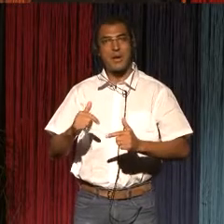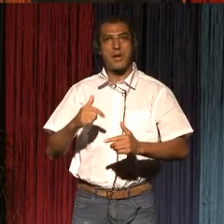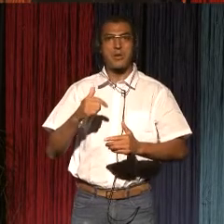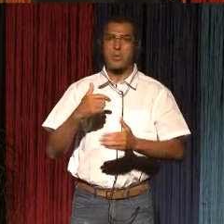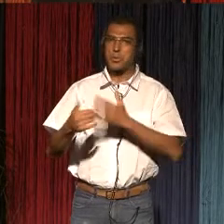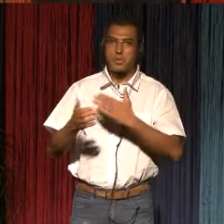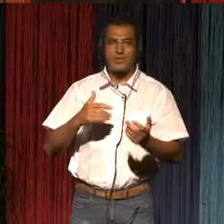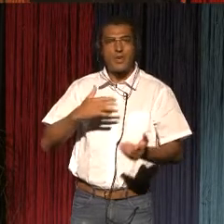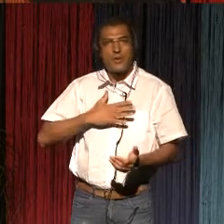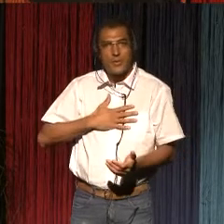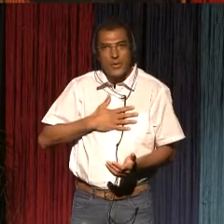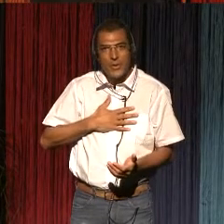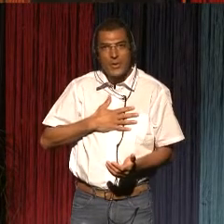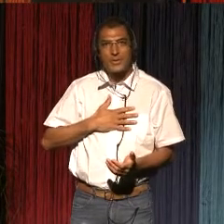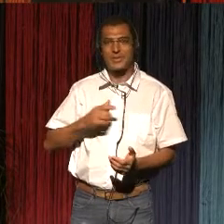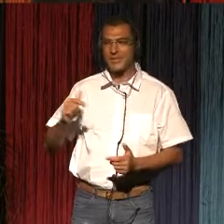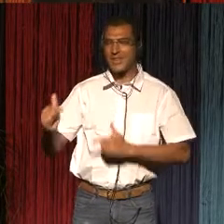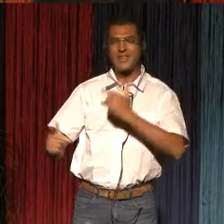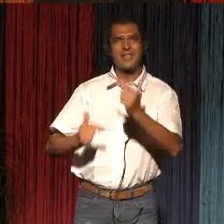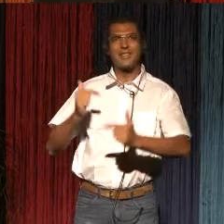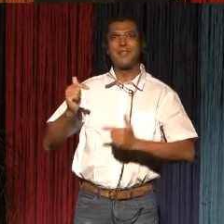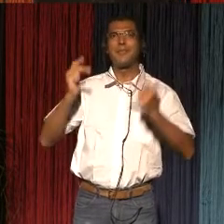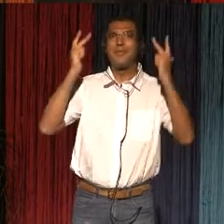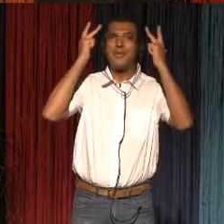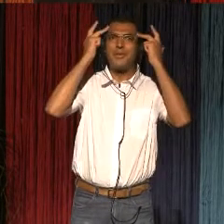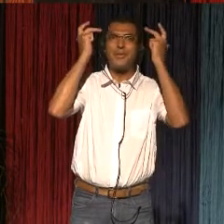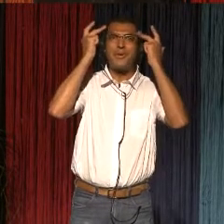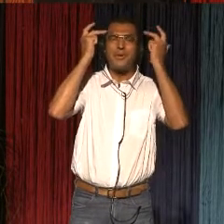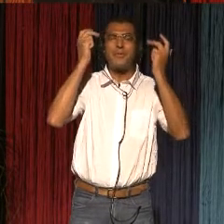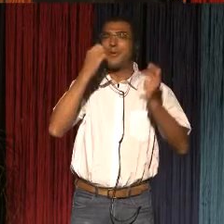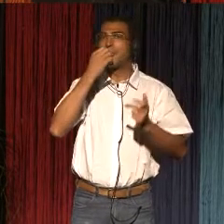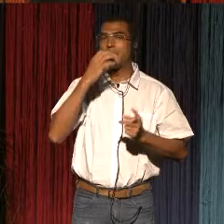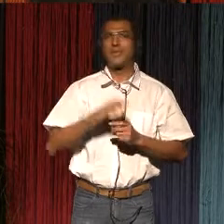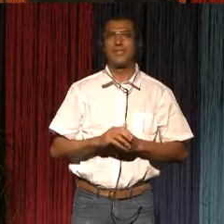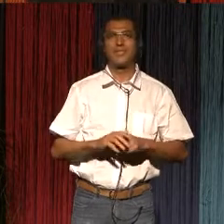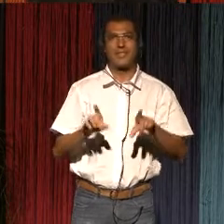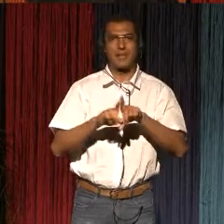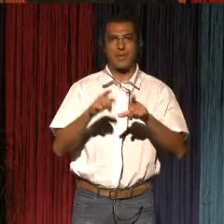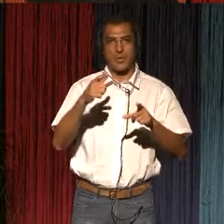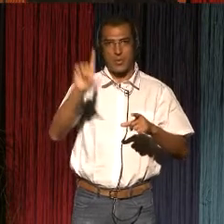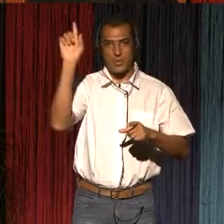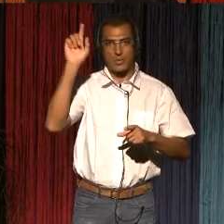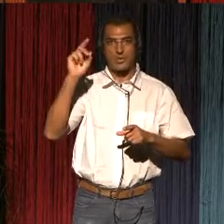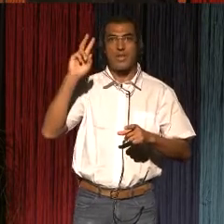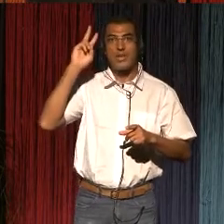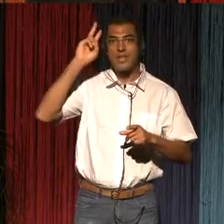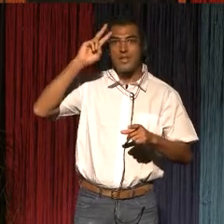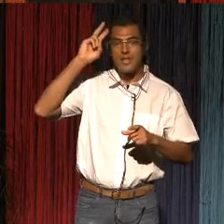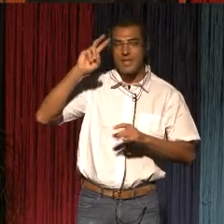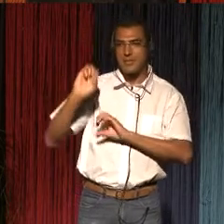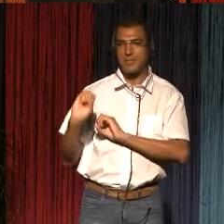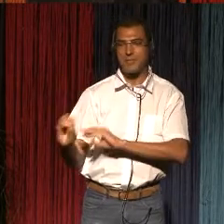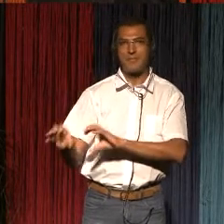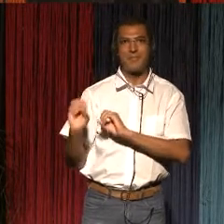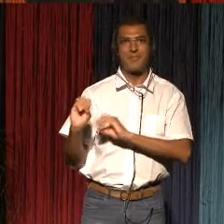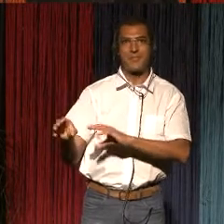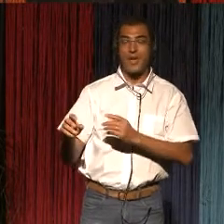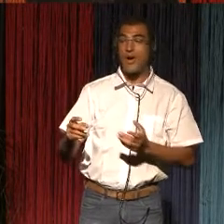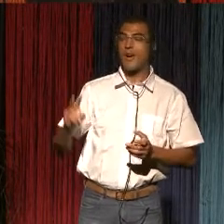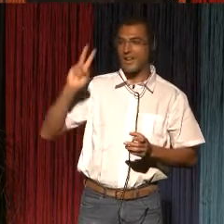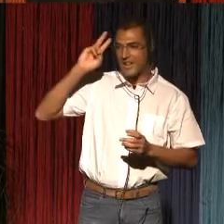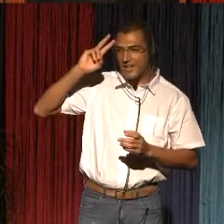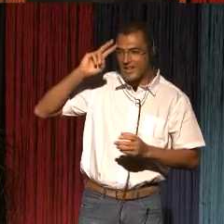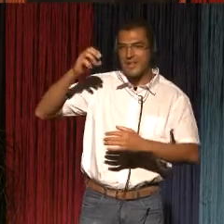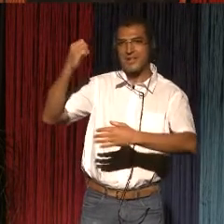é tudo isso que vai nos dar o benefício. Contação de histórias é uma maneira ótima para a gente desafiar